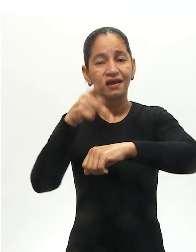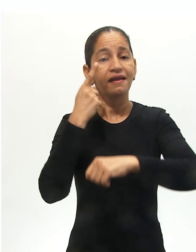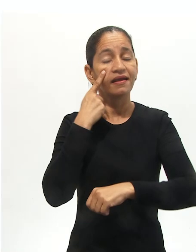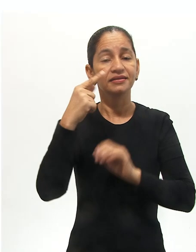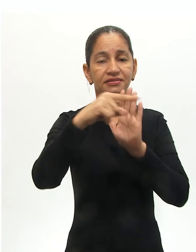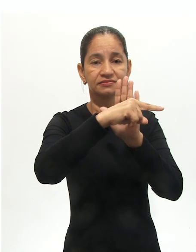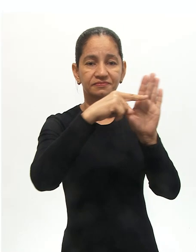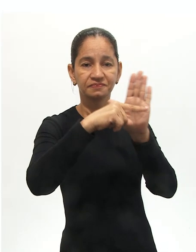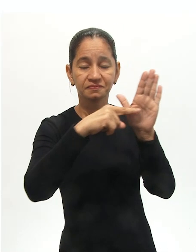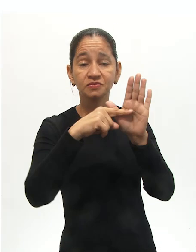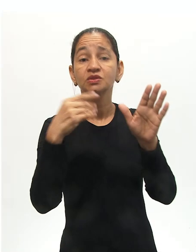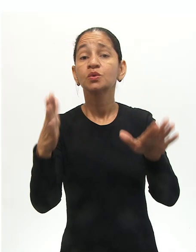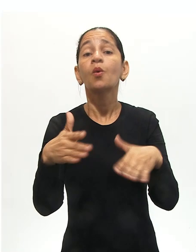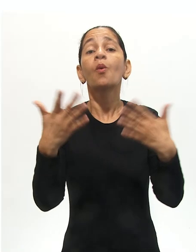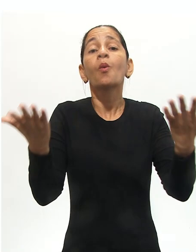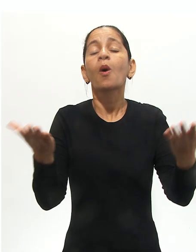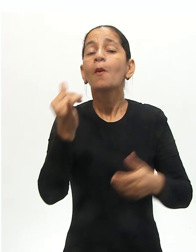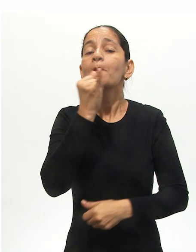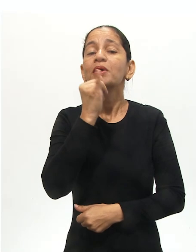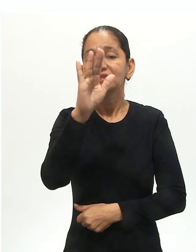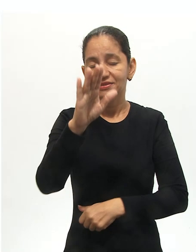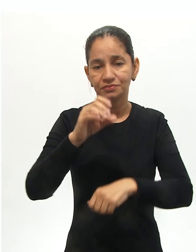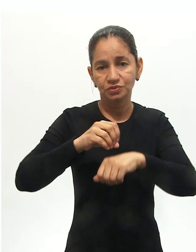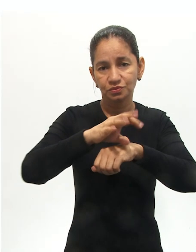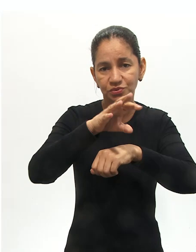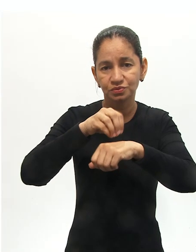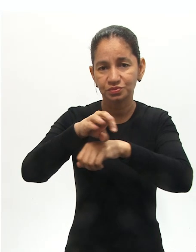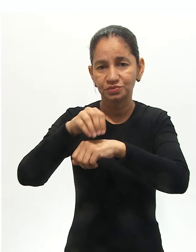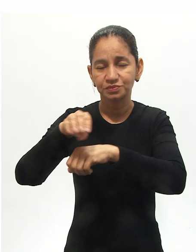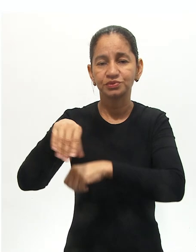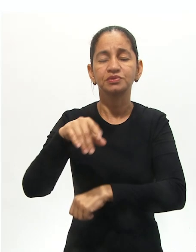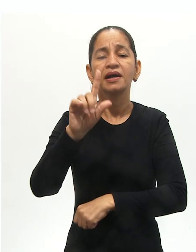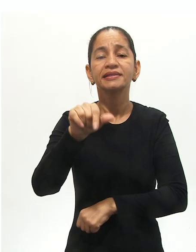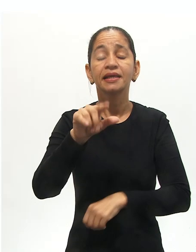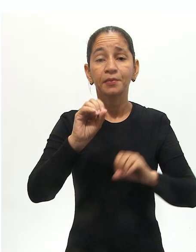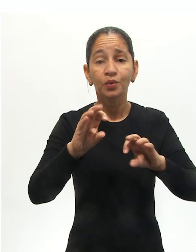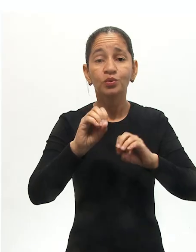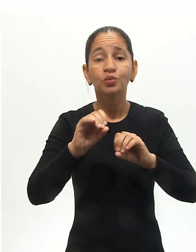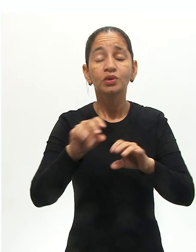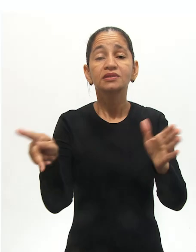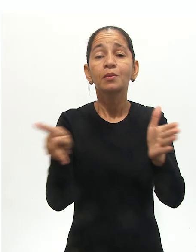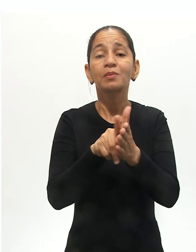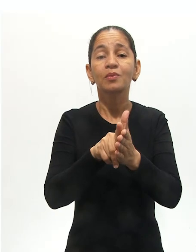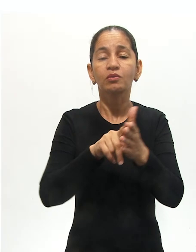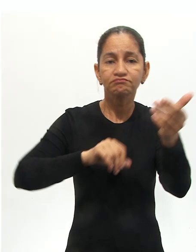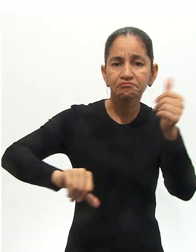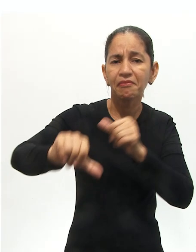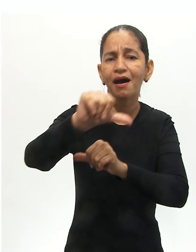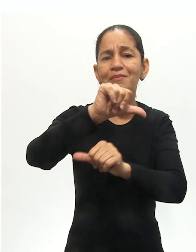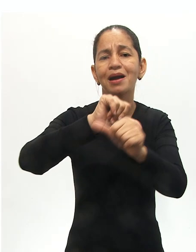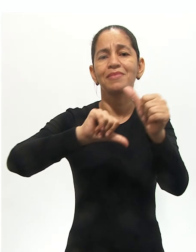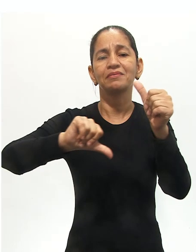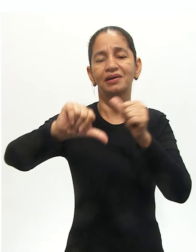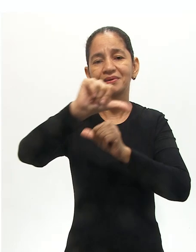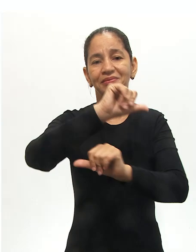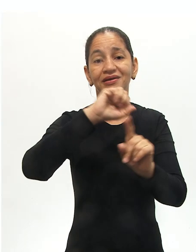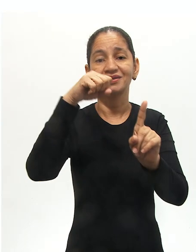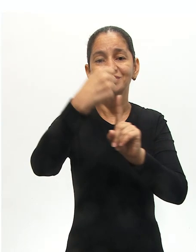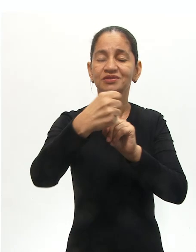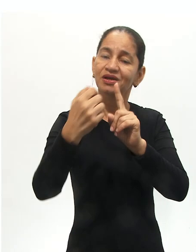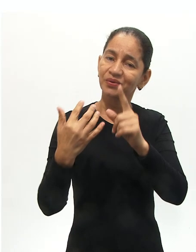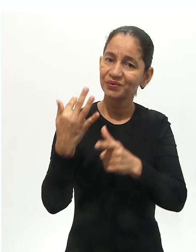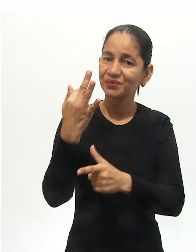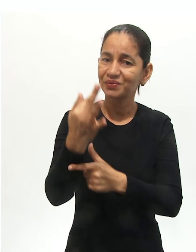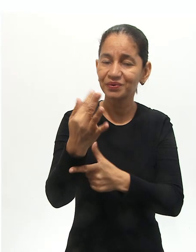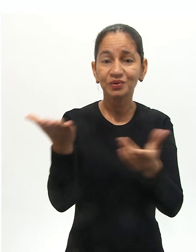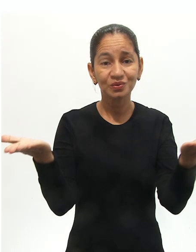pedagogias contra-hegemônicas são orientações que buscam colocar a educação a serviço de transformação da